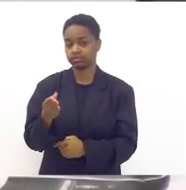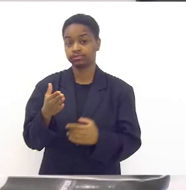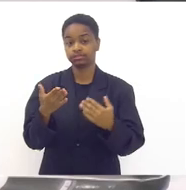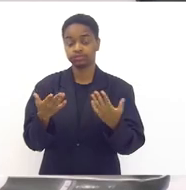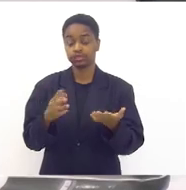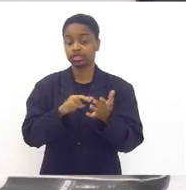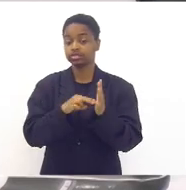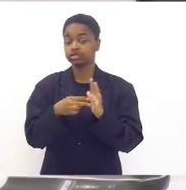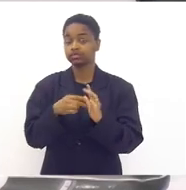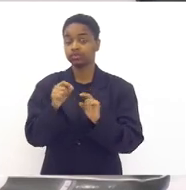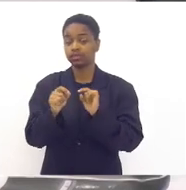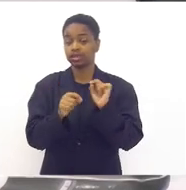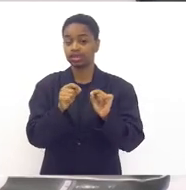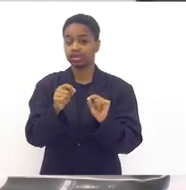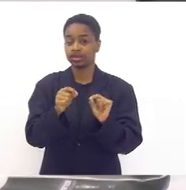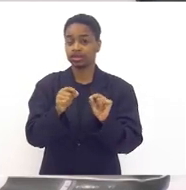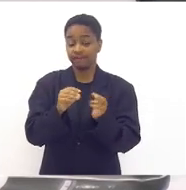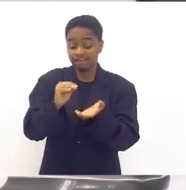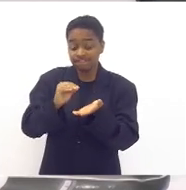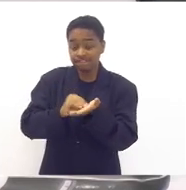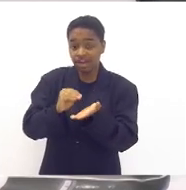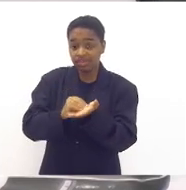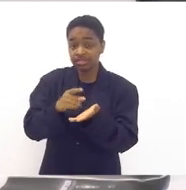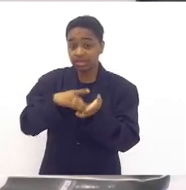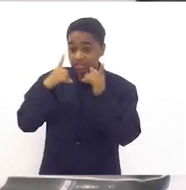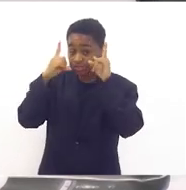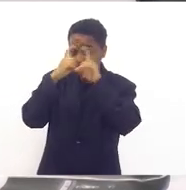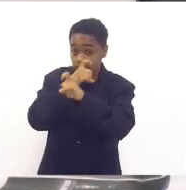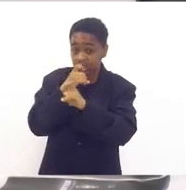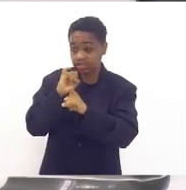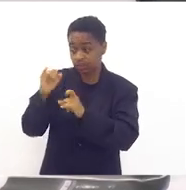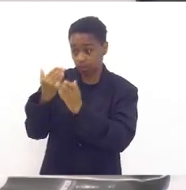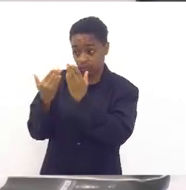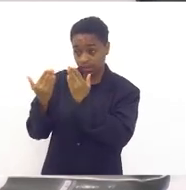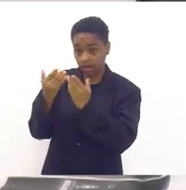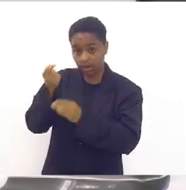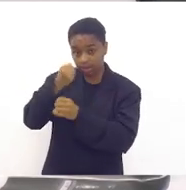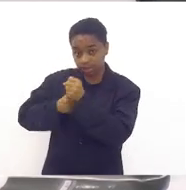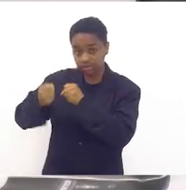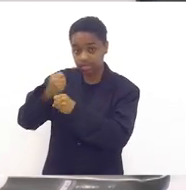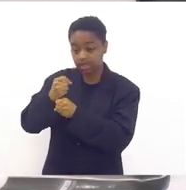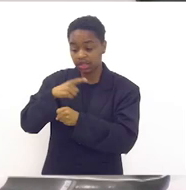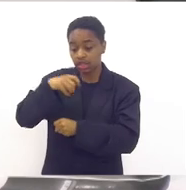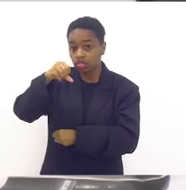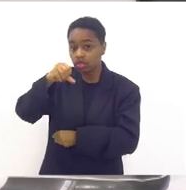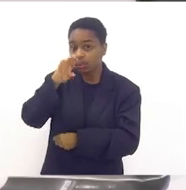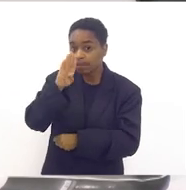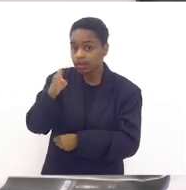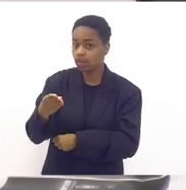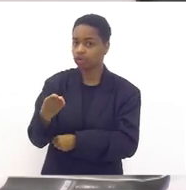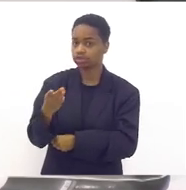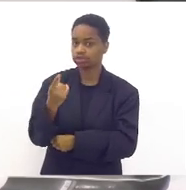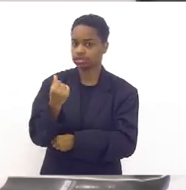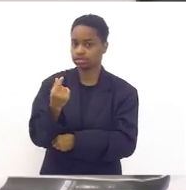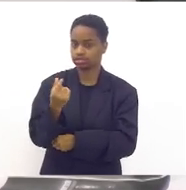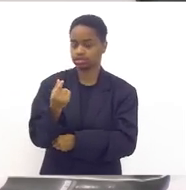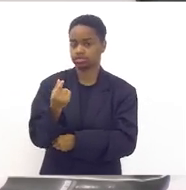tem um buraco, ou seja, uma dificuldade comparada ao ano passado, de 9 bi, o que é muito